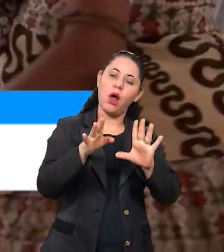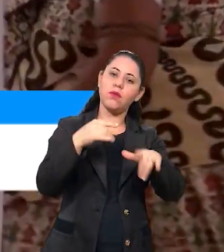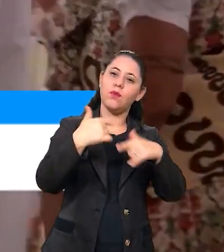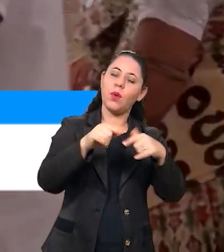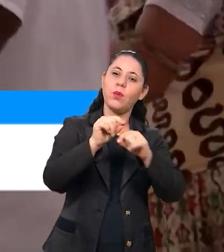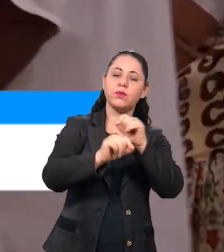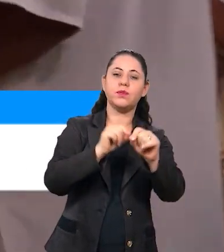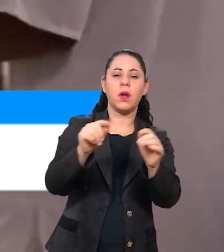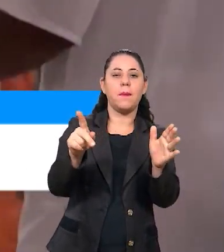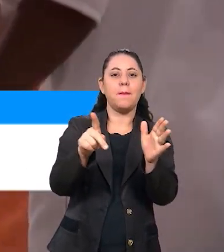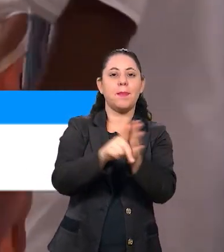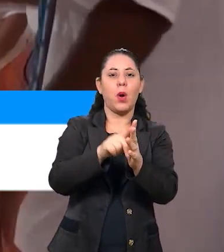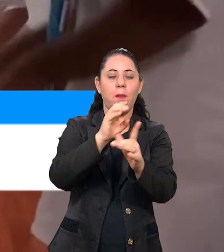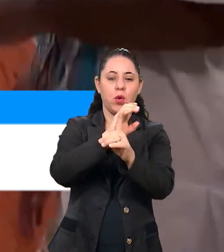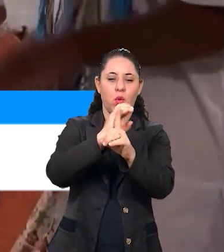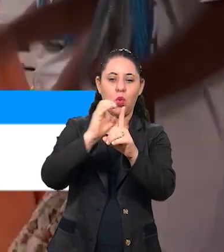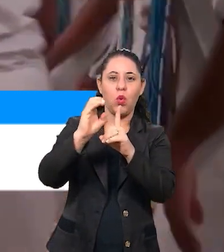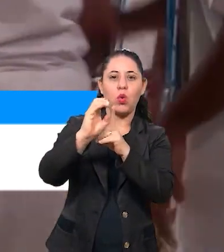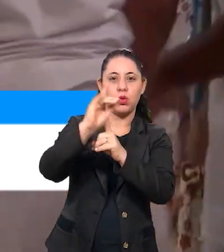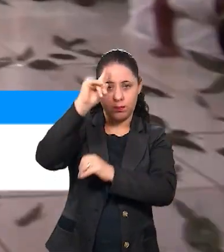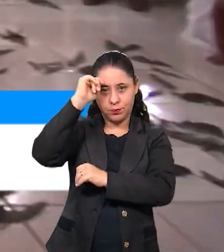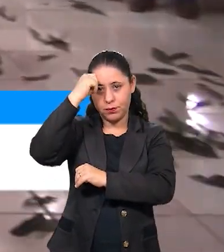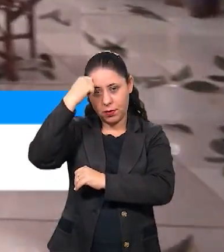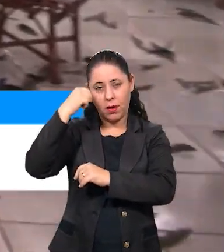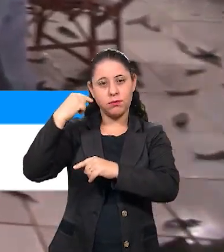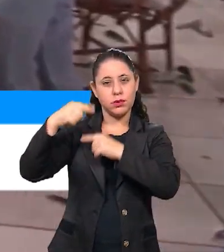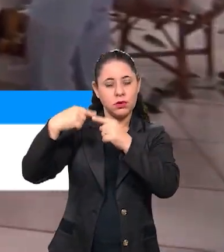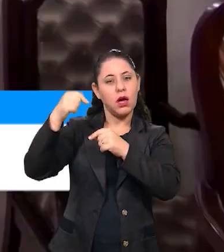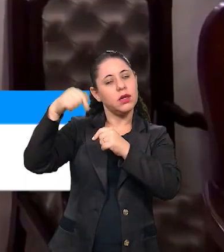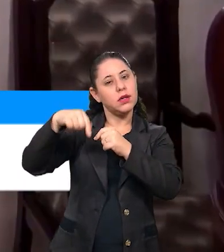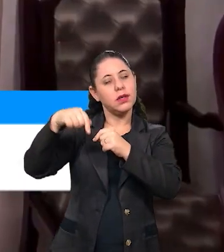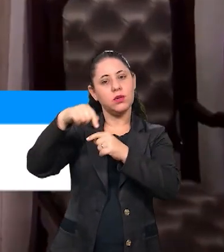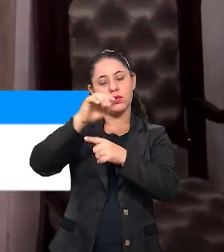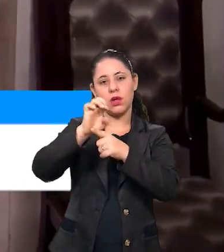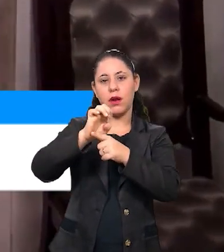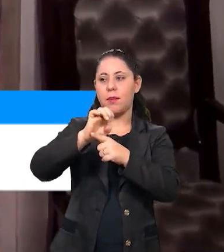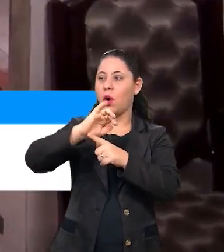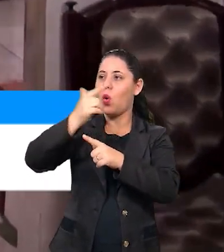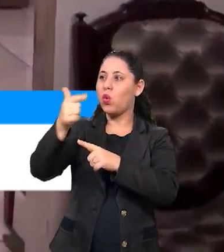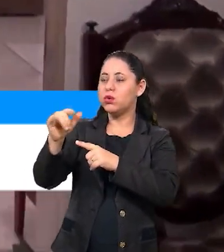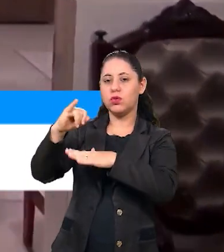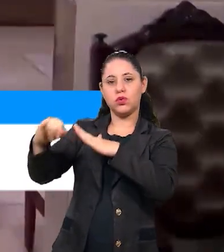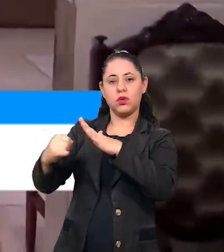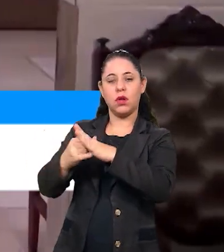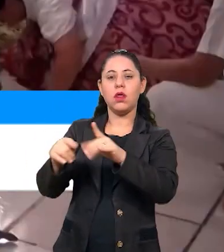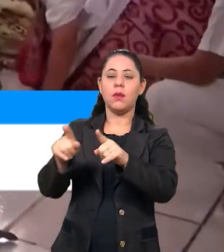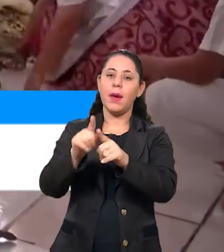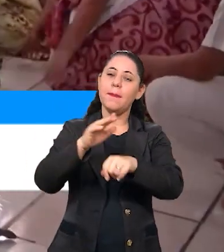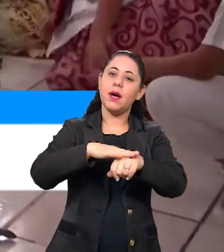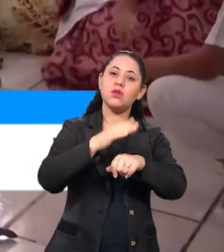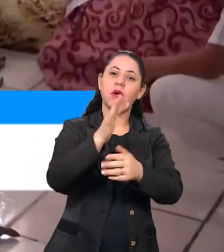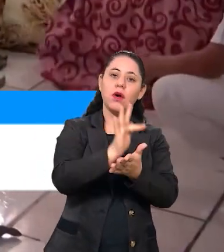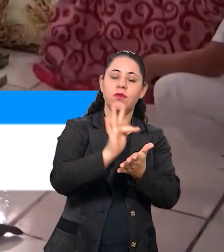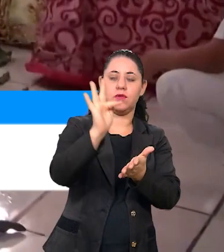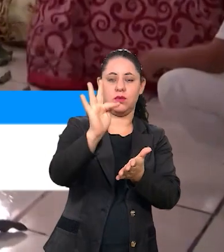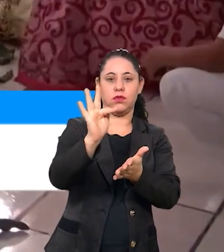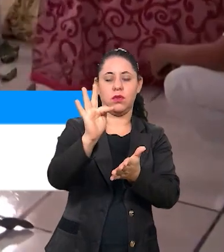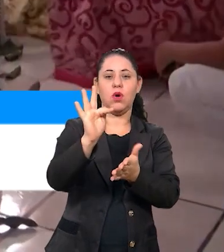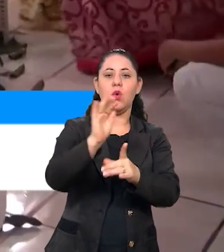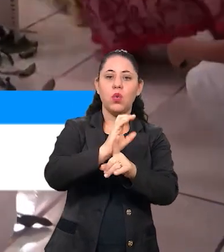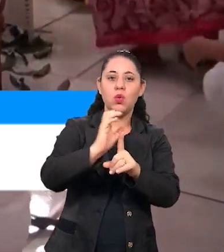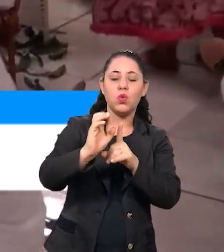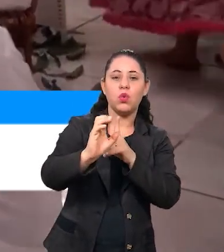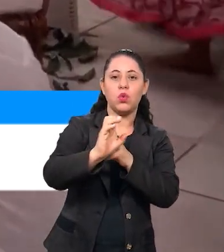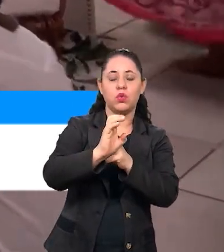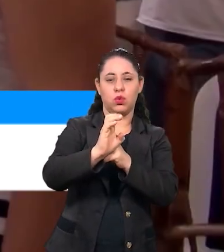a autorização de funcionamento de cultos afro-brasileiros no Estado para outras instituições representativas, além da Federação dos